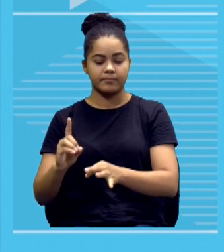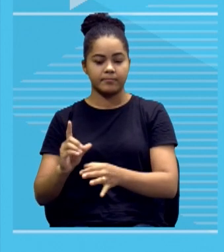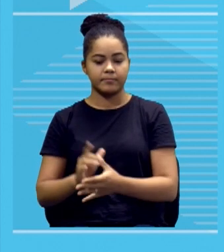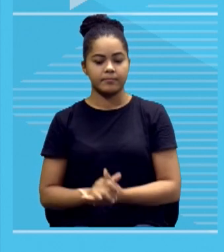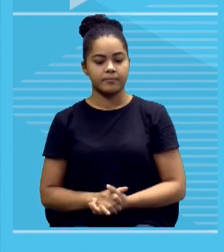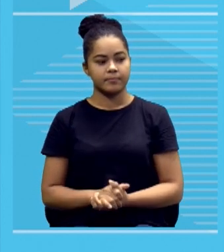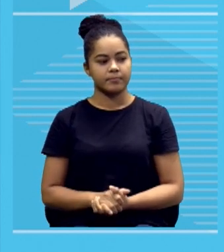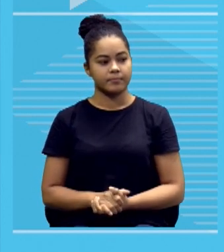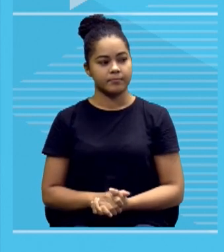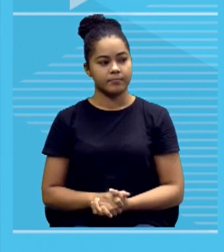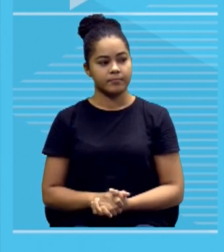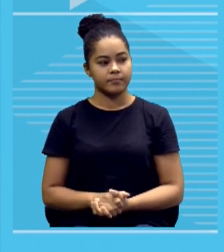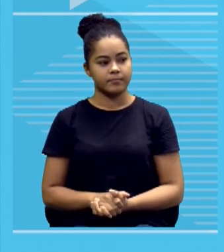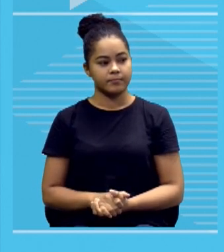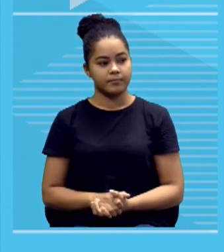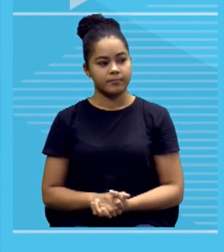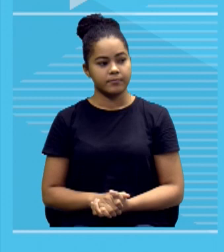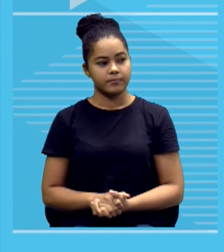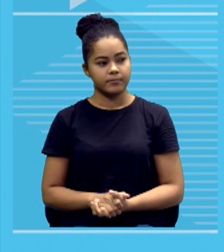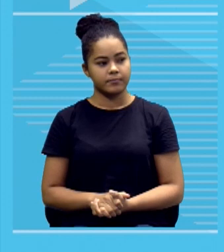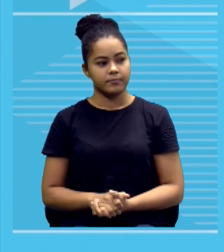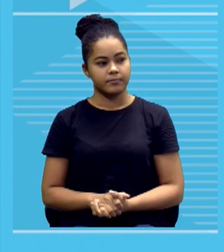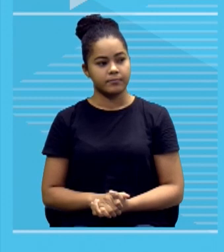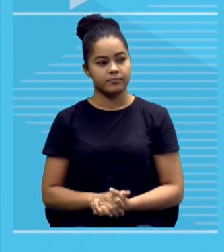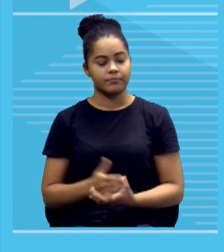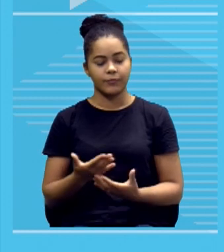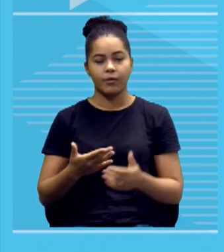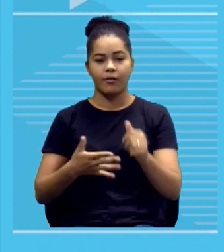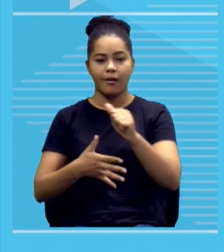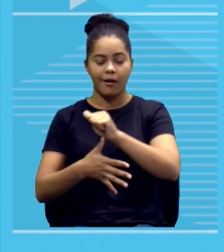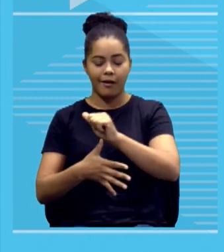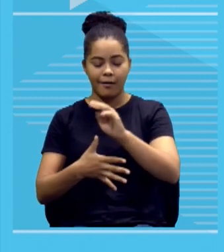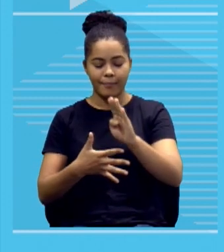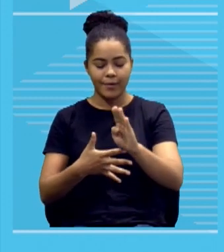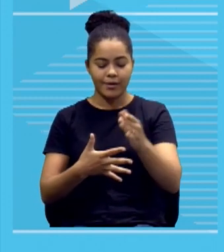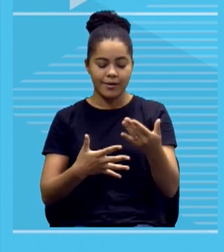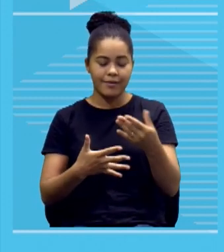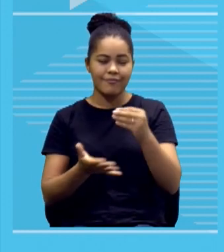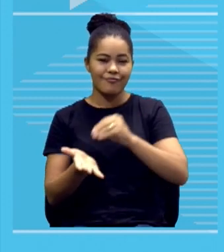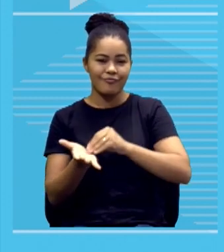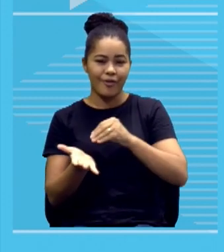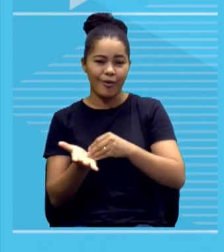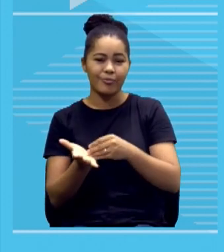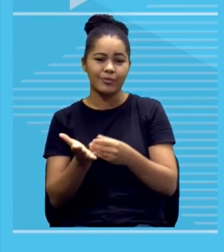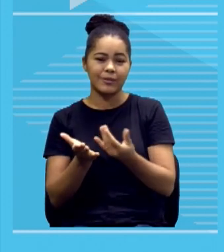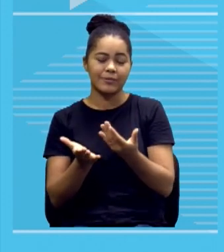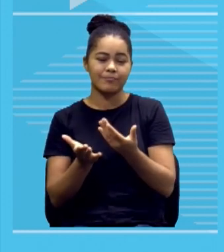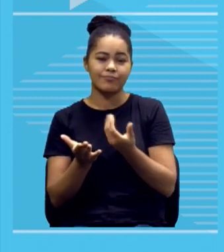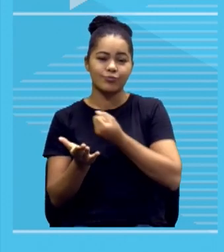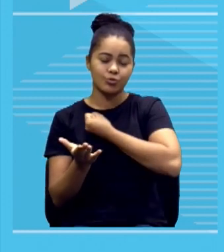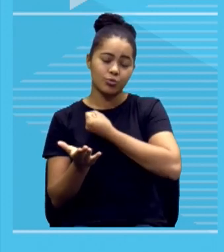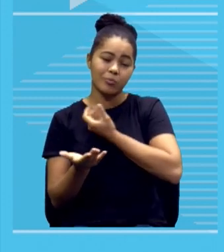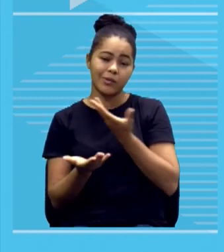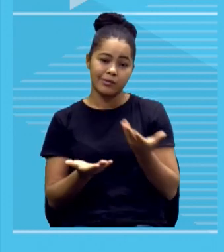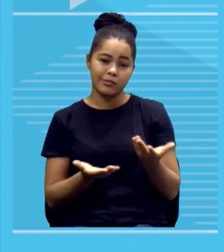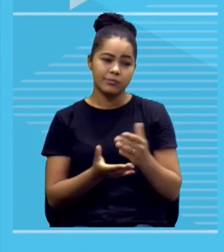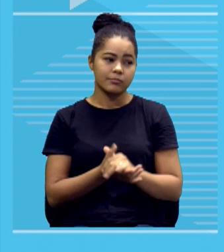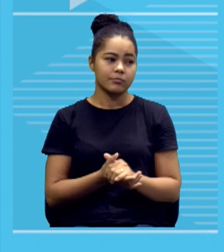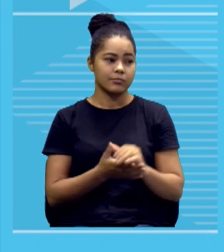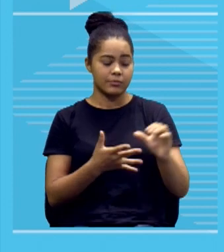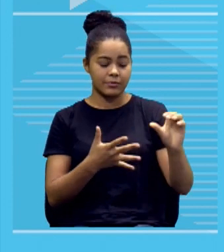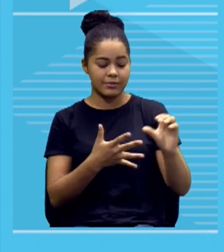afirmativa verdadeira. Olha aí. A letra A e a letra B eu não consigo fazer por falta de dados. A letra C a gente tentou e viu que estava